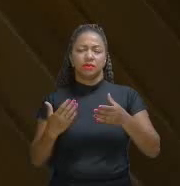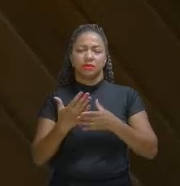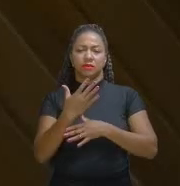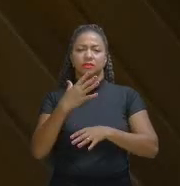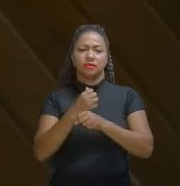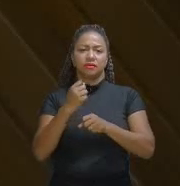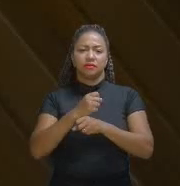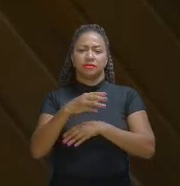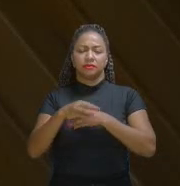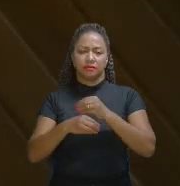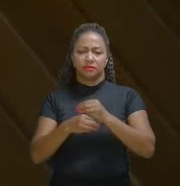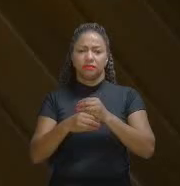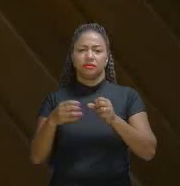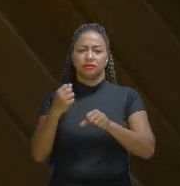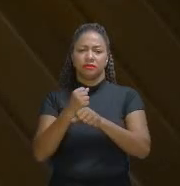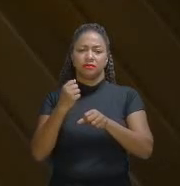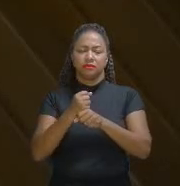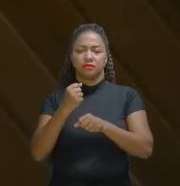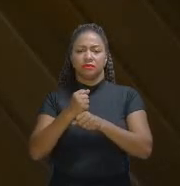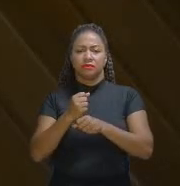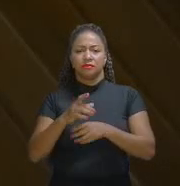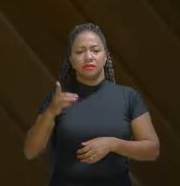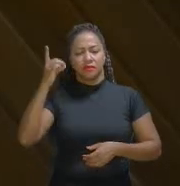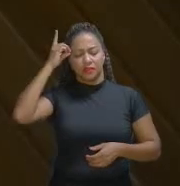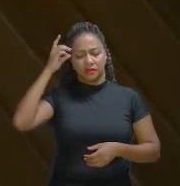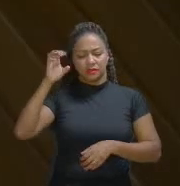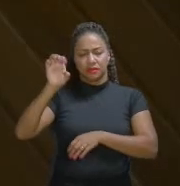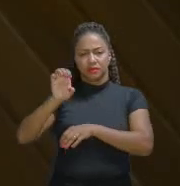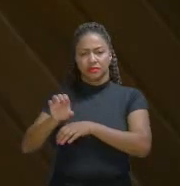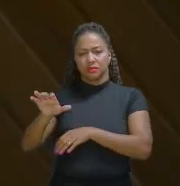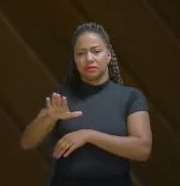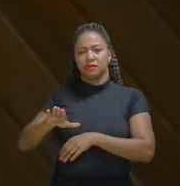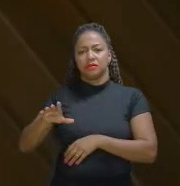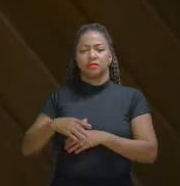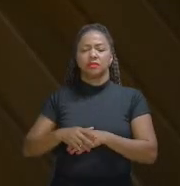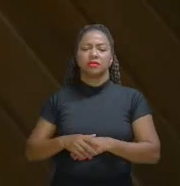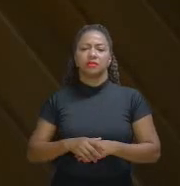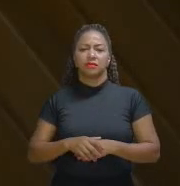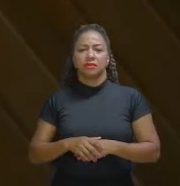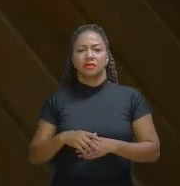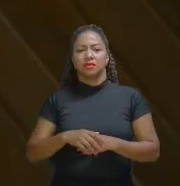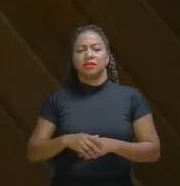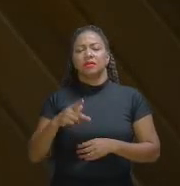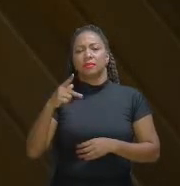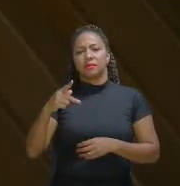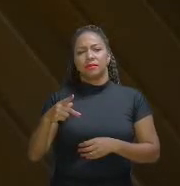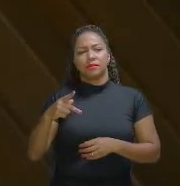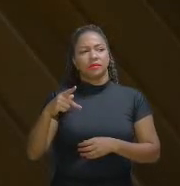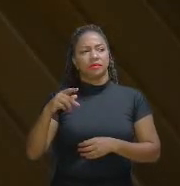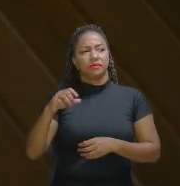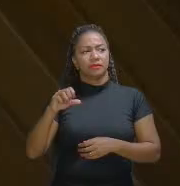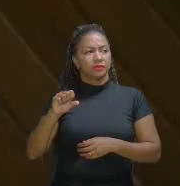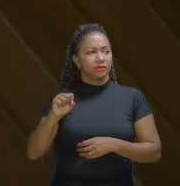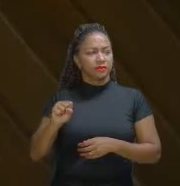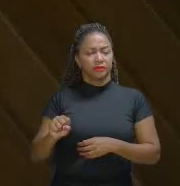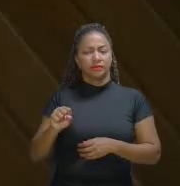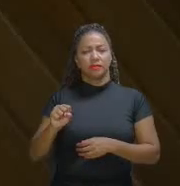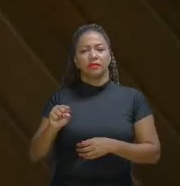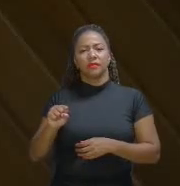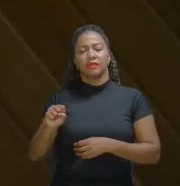aprovadas com ressalvas as contas do Diretório Estadual do Partido Socialista dos Trabalhadores